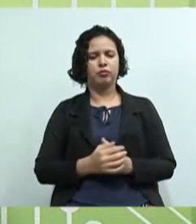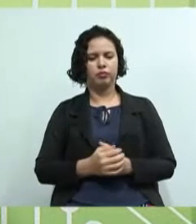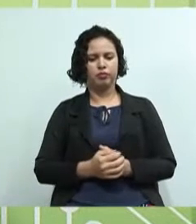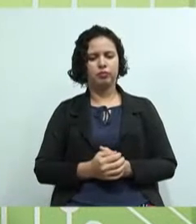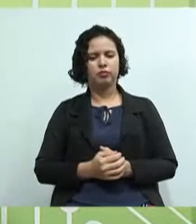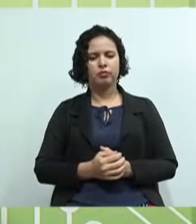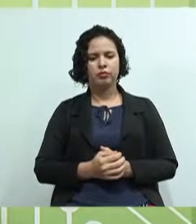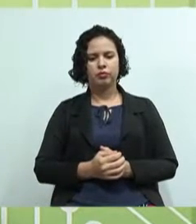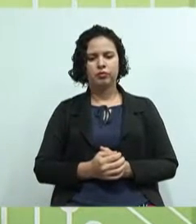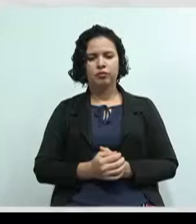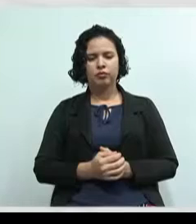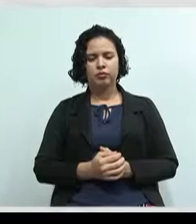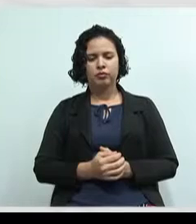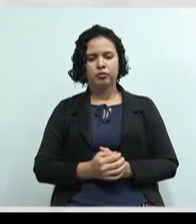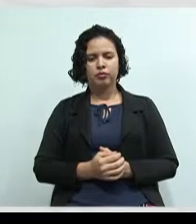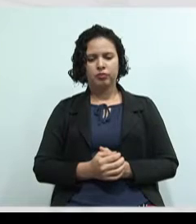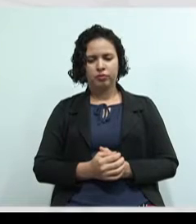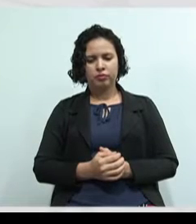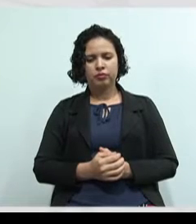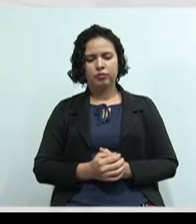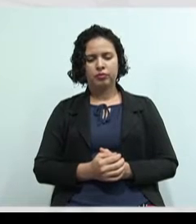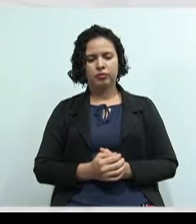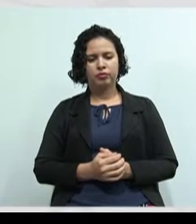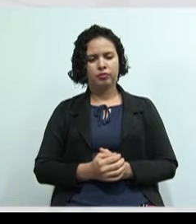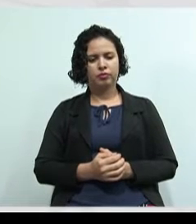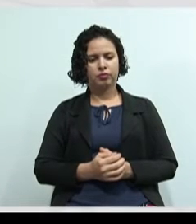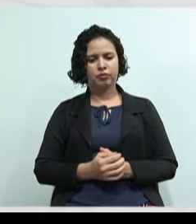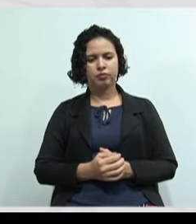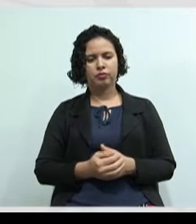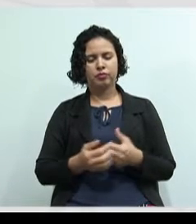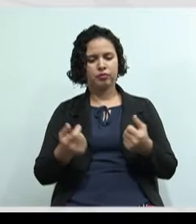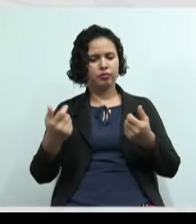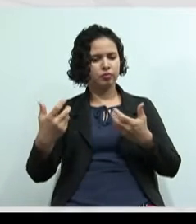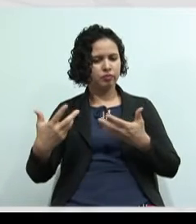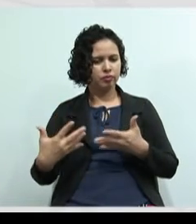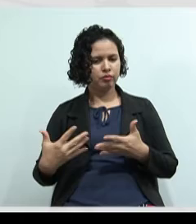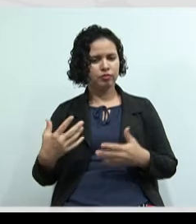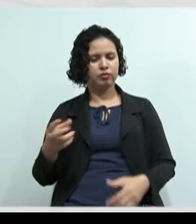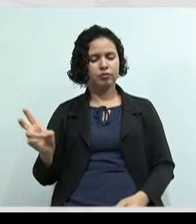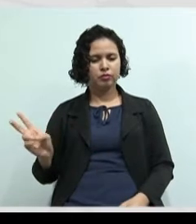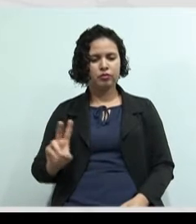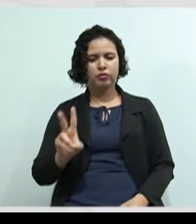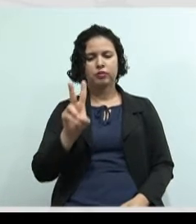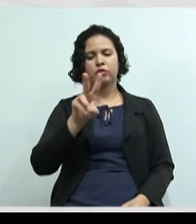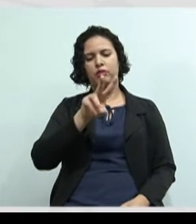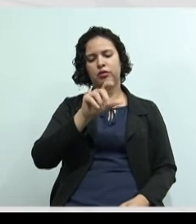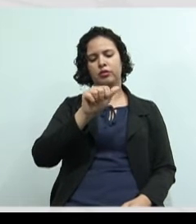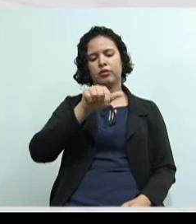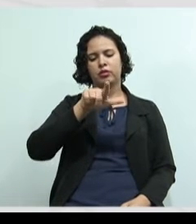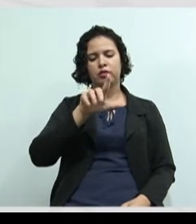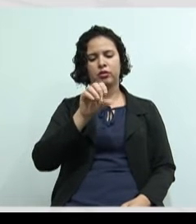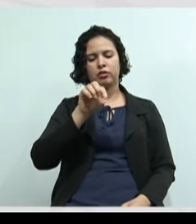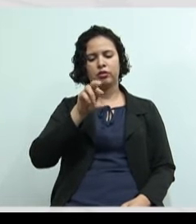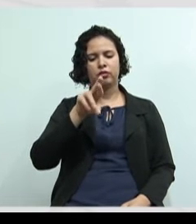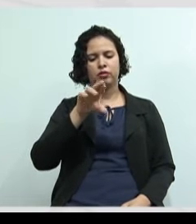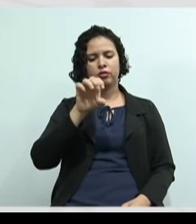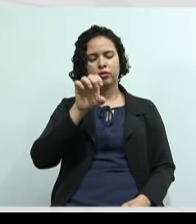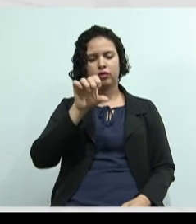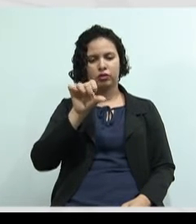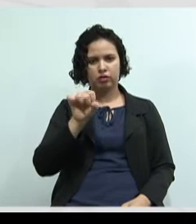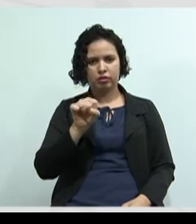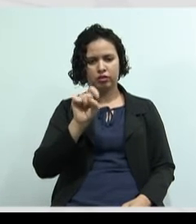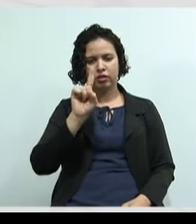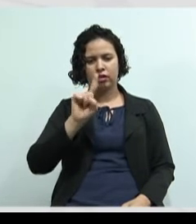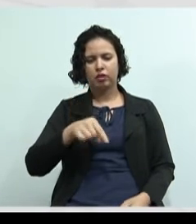finalizar a identidade organizacional, vamos falar dos valores. Os valores significam princípios, elementos norteadores, crenças